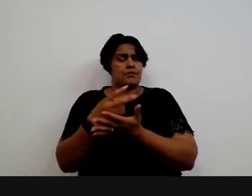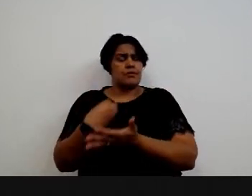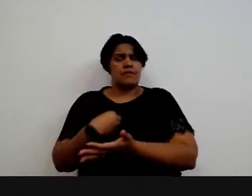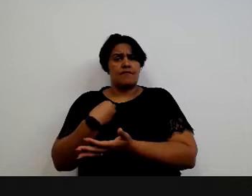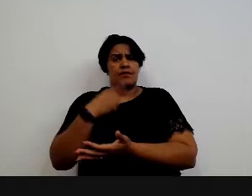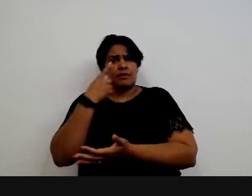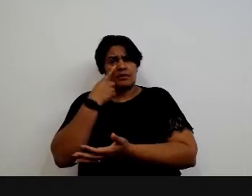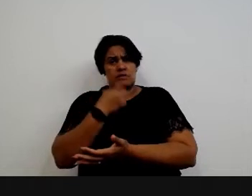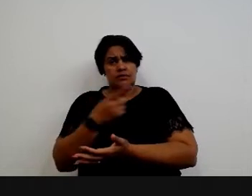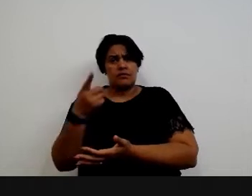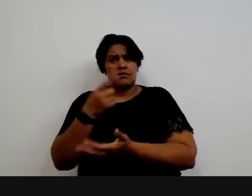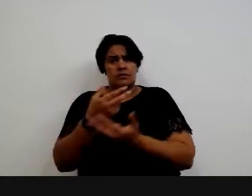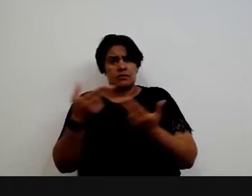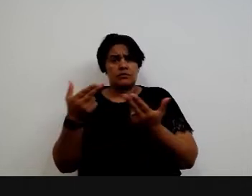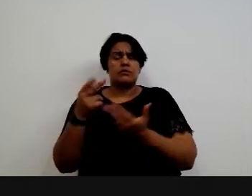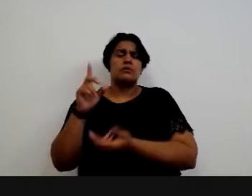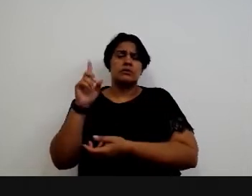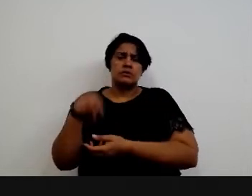situações